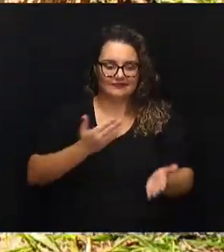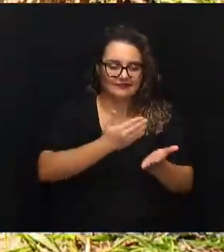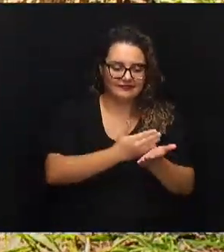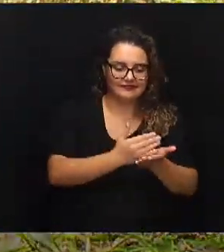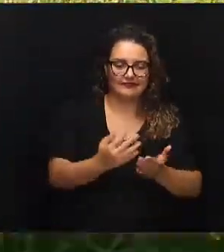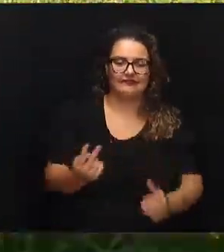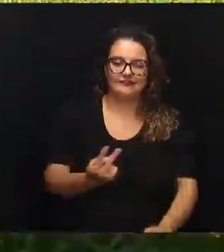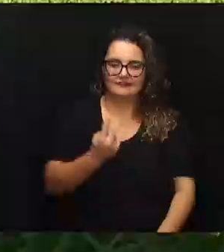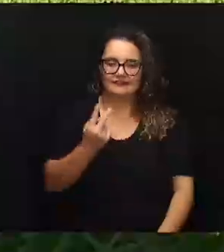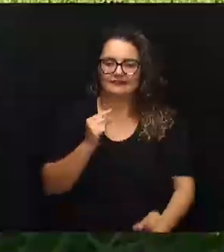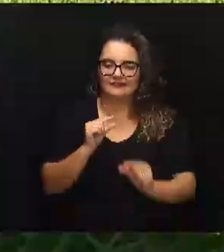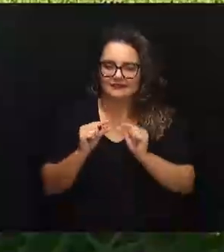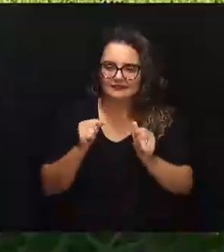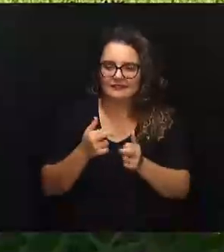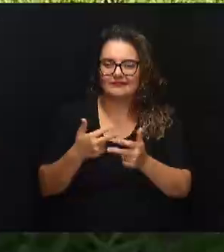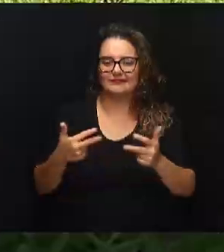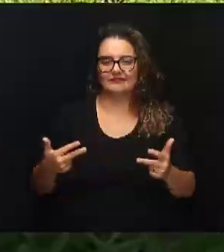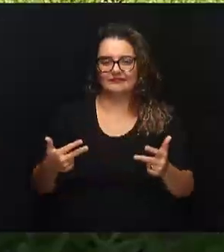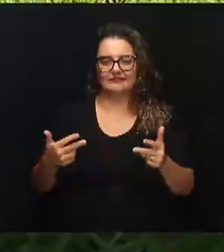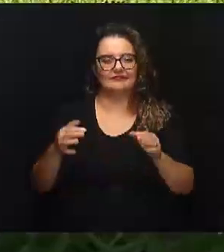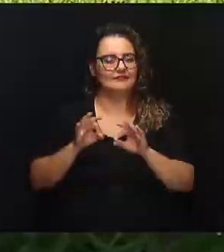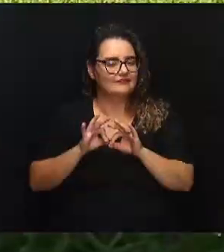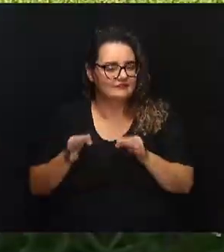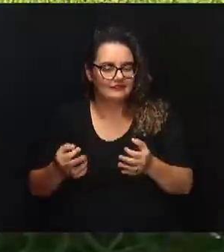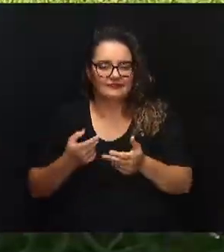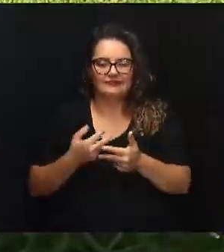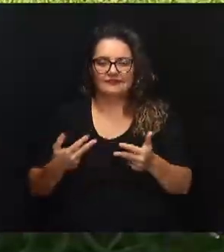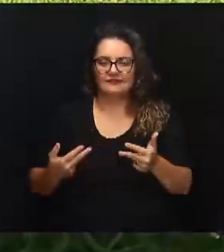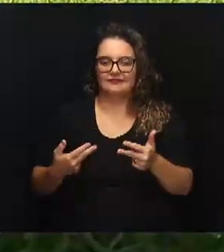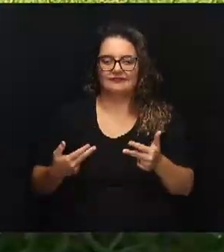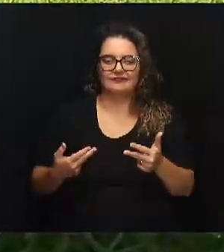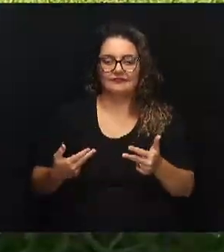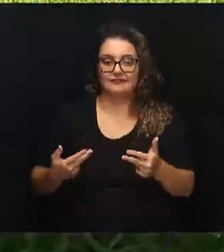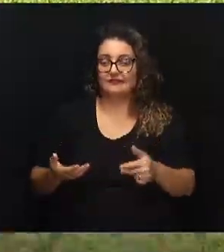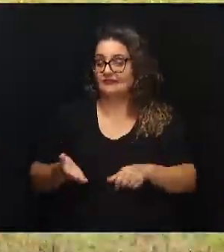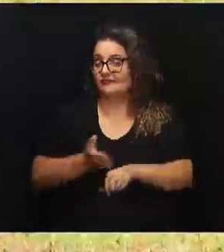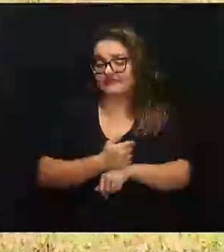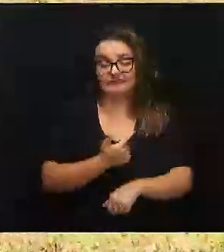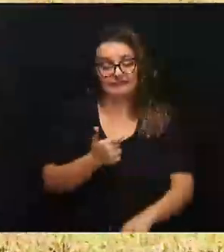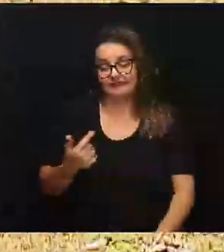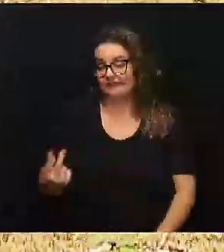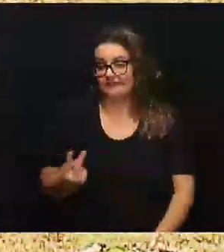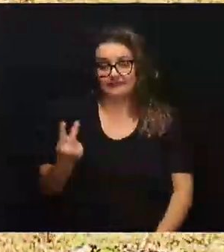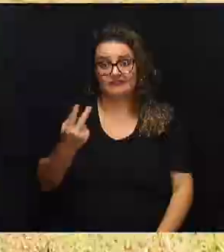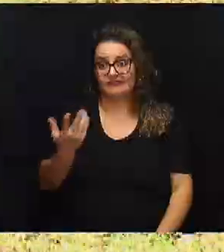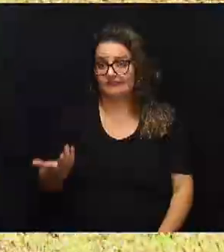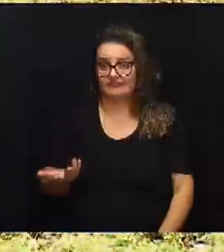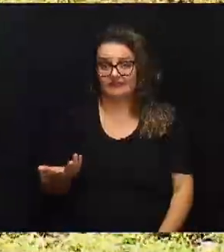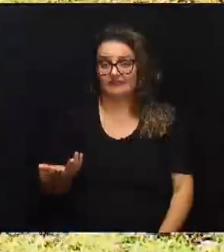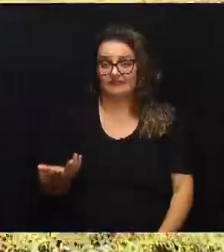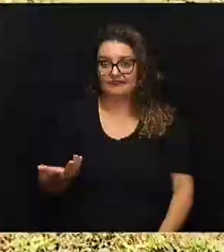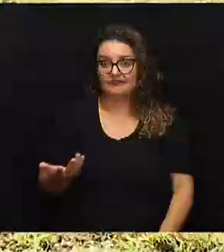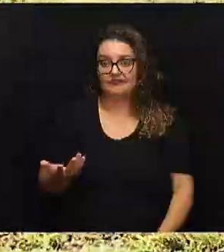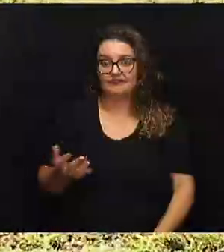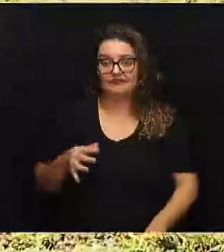valor nas simples coisas, né? Em coisas que eu não dava valor. Simples o ar, né? Olha essa